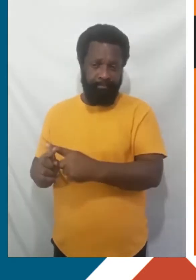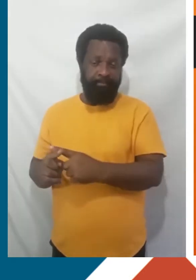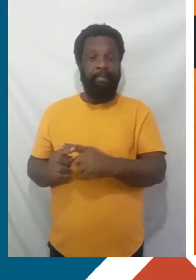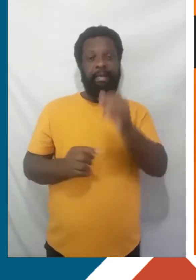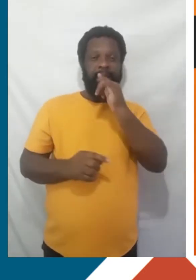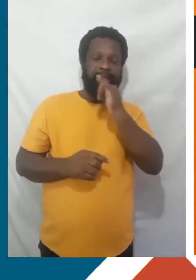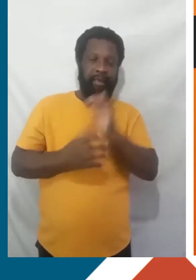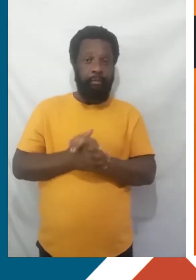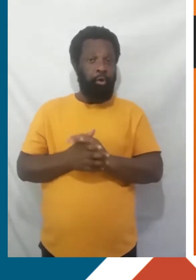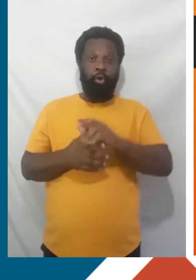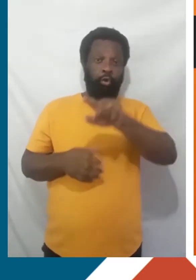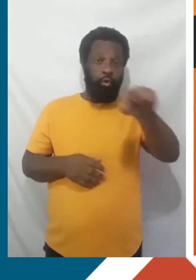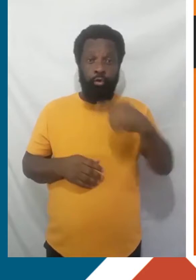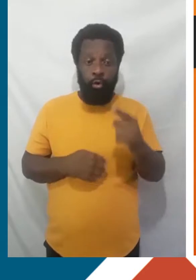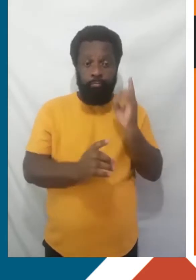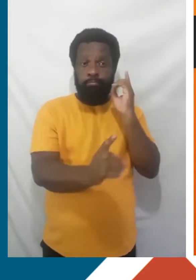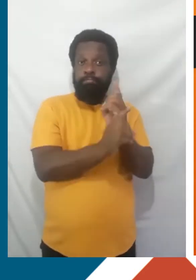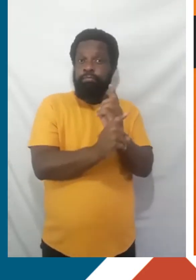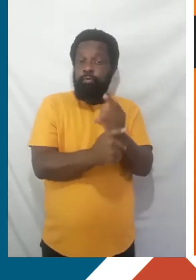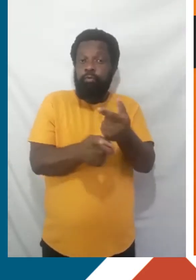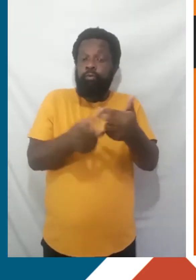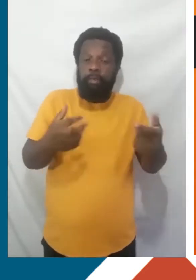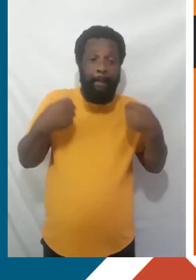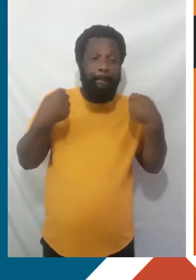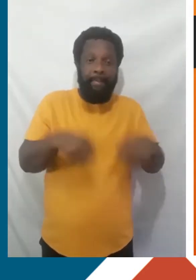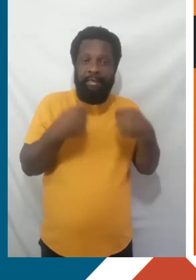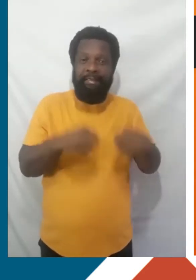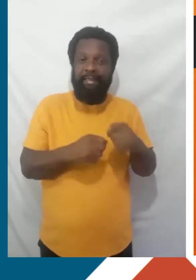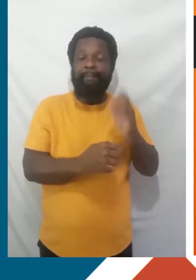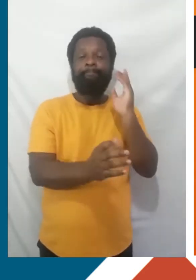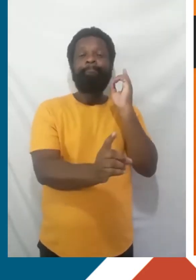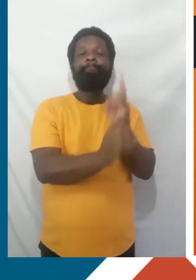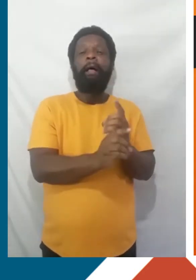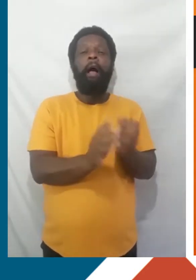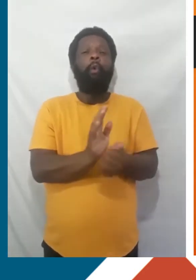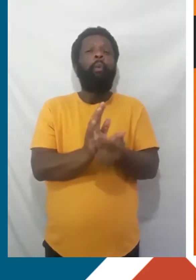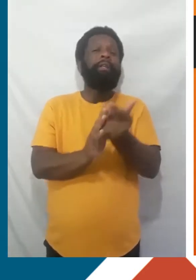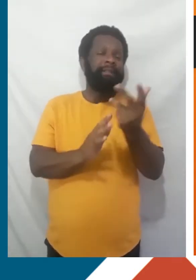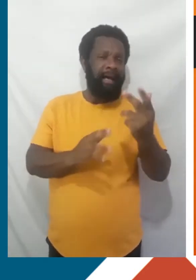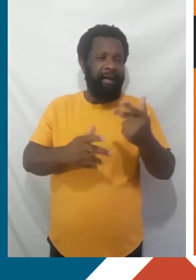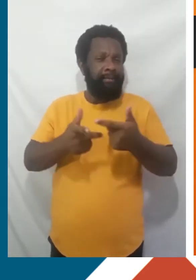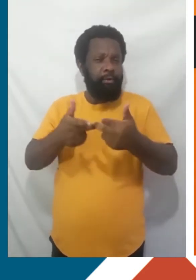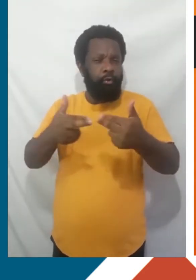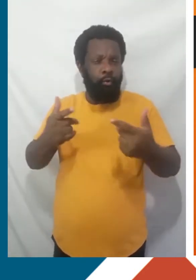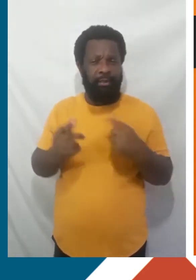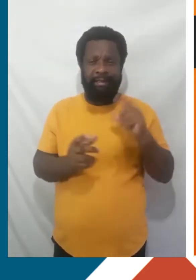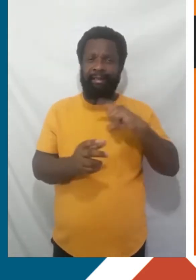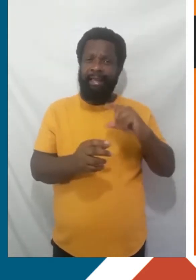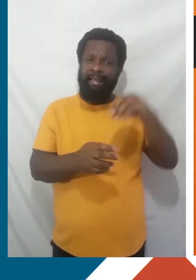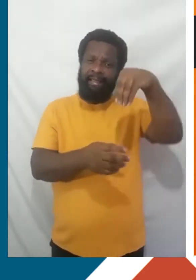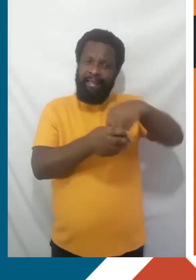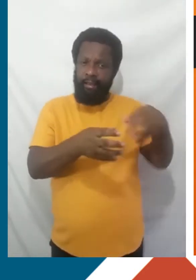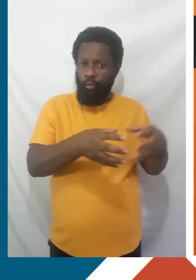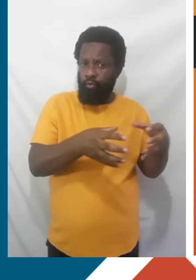Tradicionalmente, quando somos colocados diante de uma situação em que é necessário determinar o número de objetos que há em